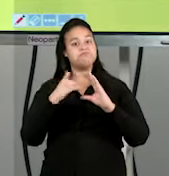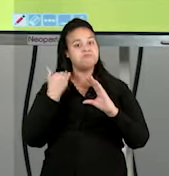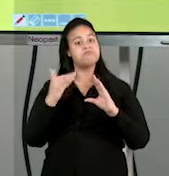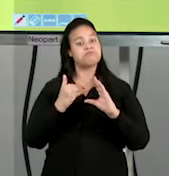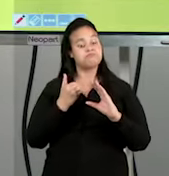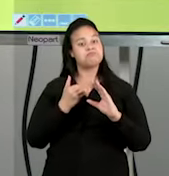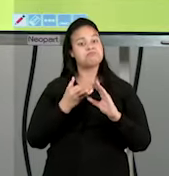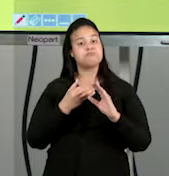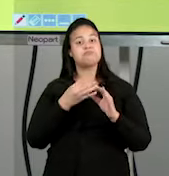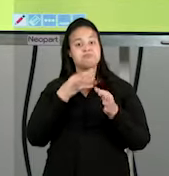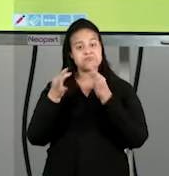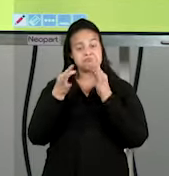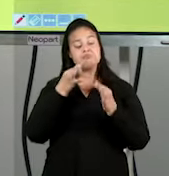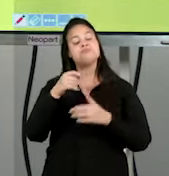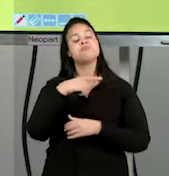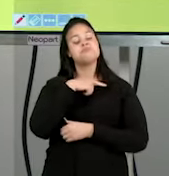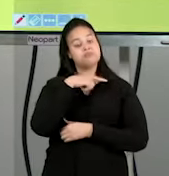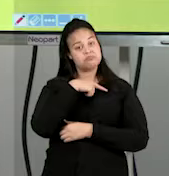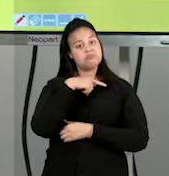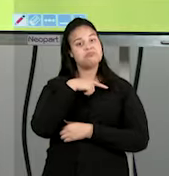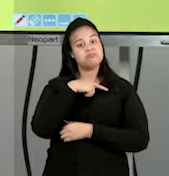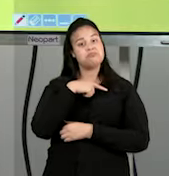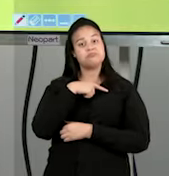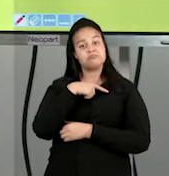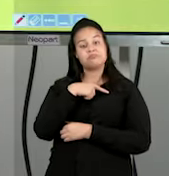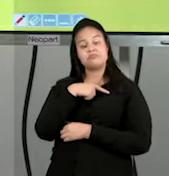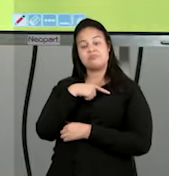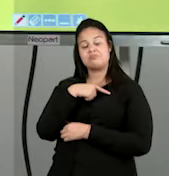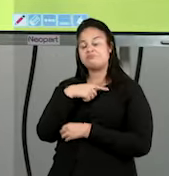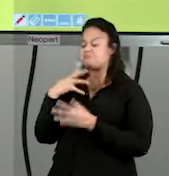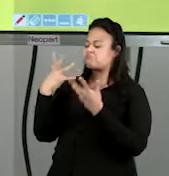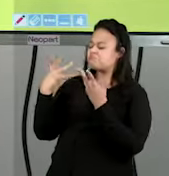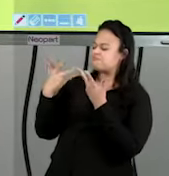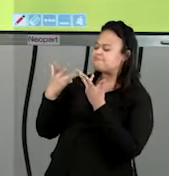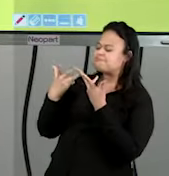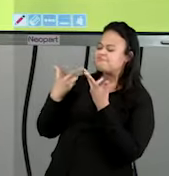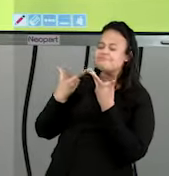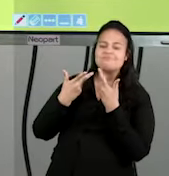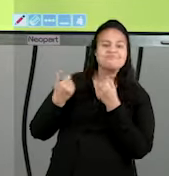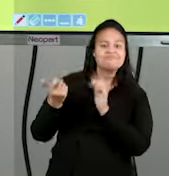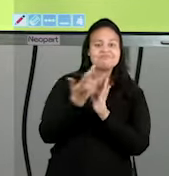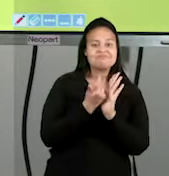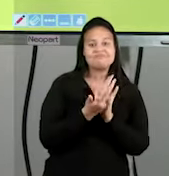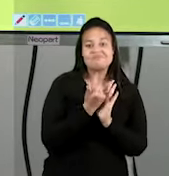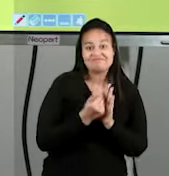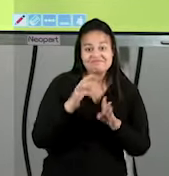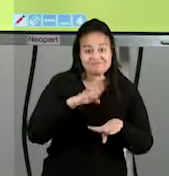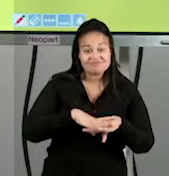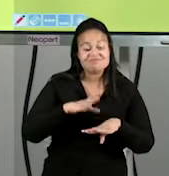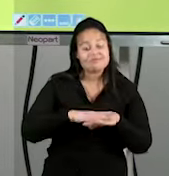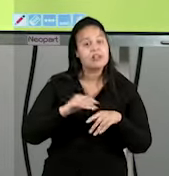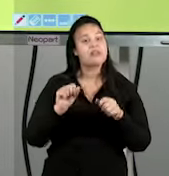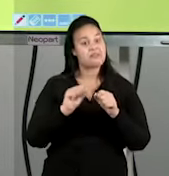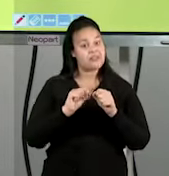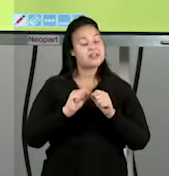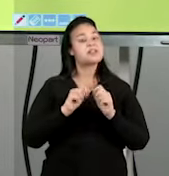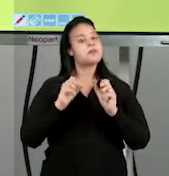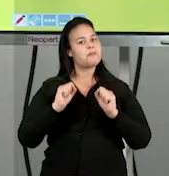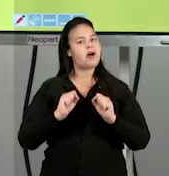até comentaram, né, a respeito das belezas que a gente pode fazer com